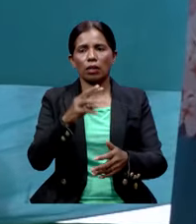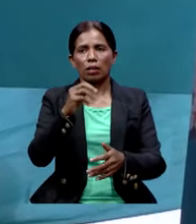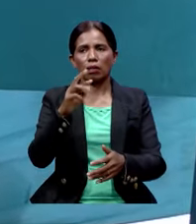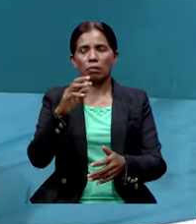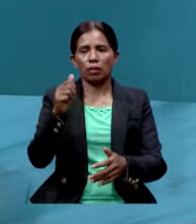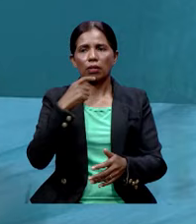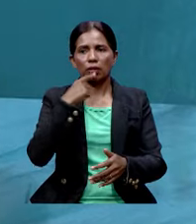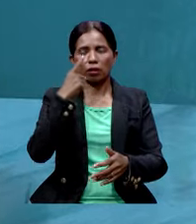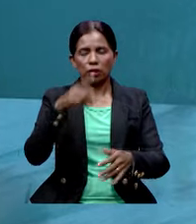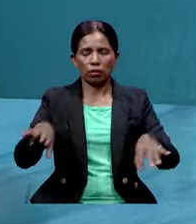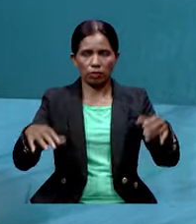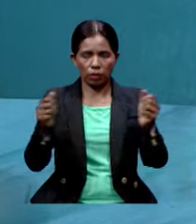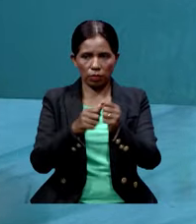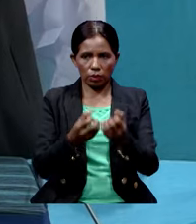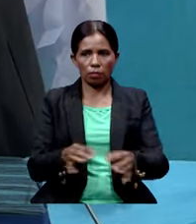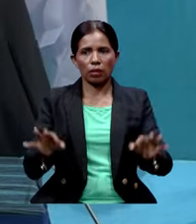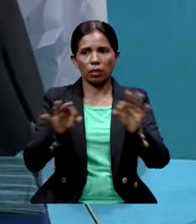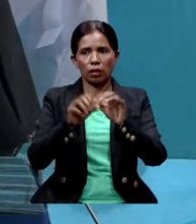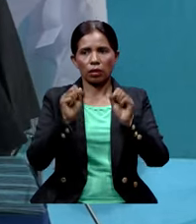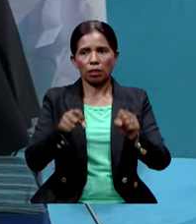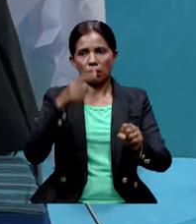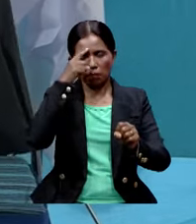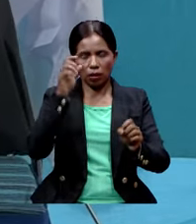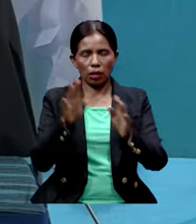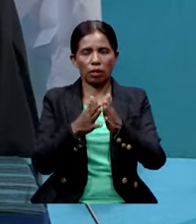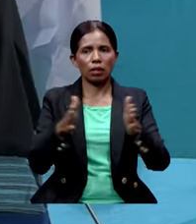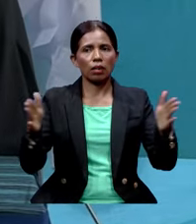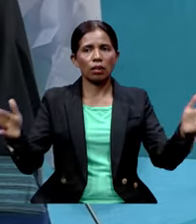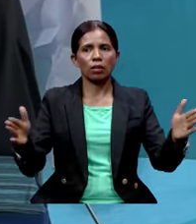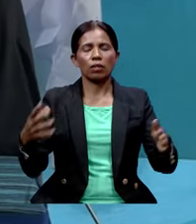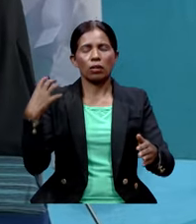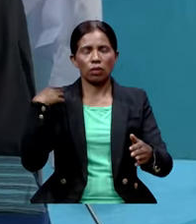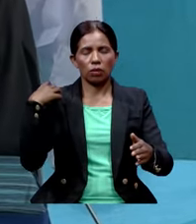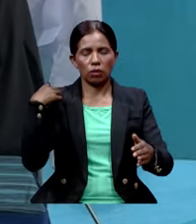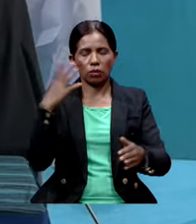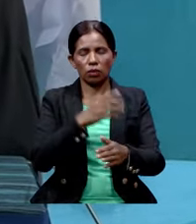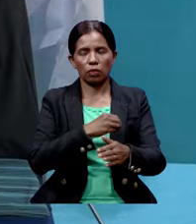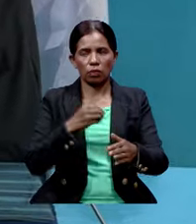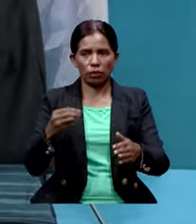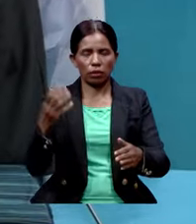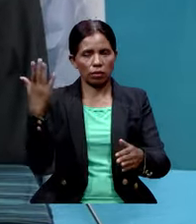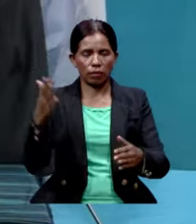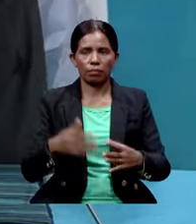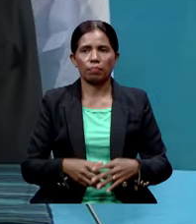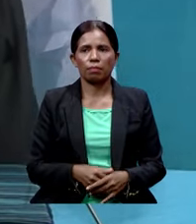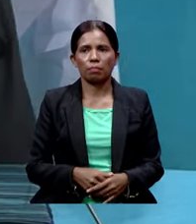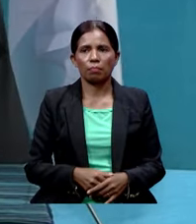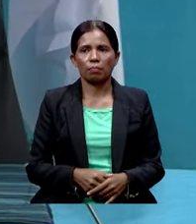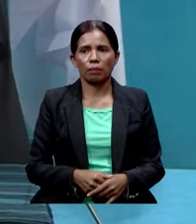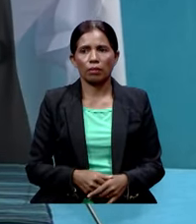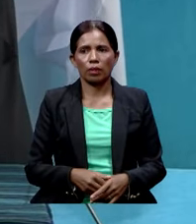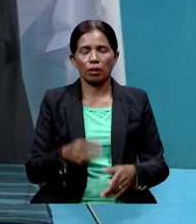Amaral Hatete, acordo na importante também bele haluan tang espaço e edifício Sanana Reading Room.